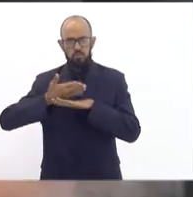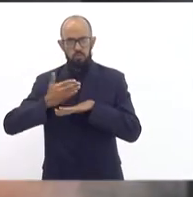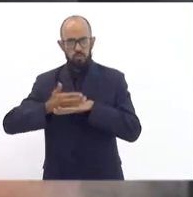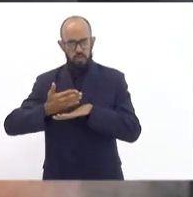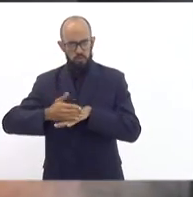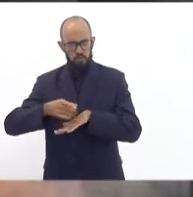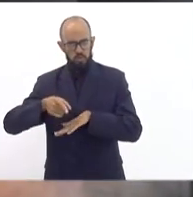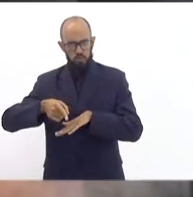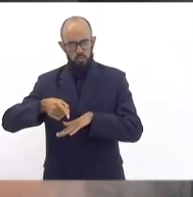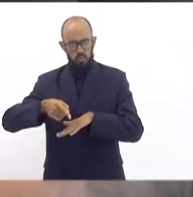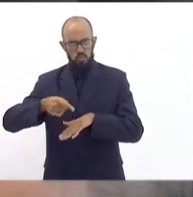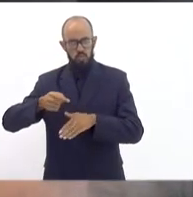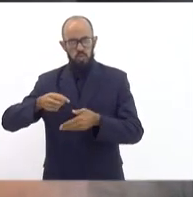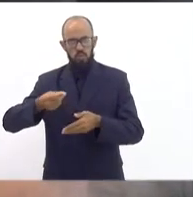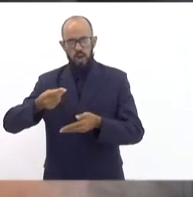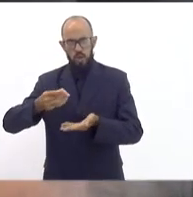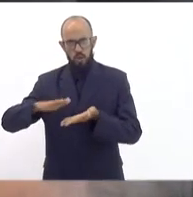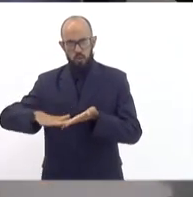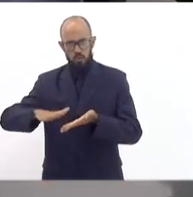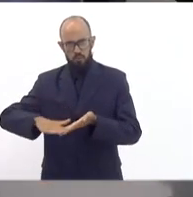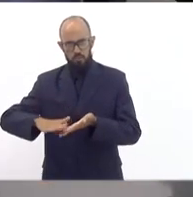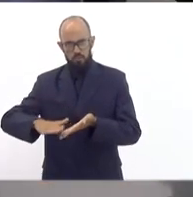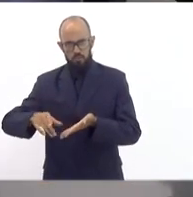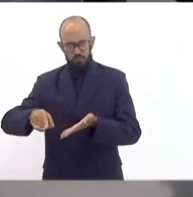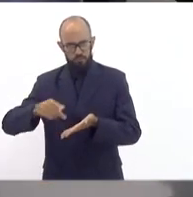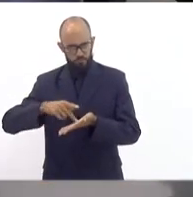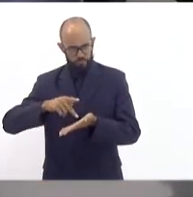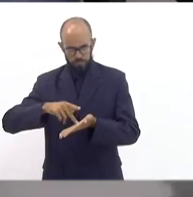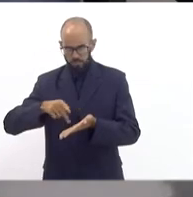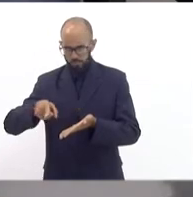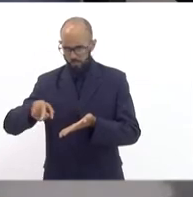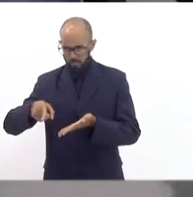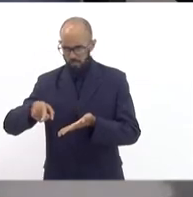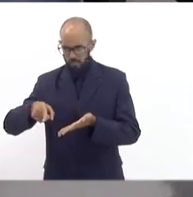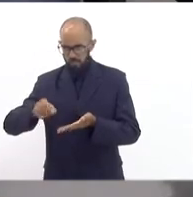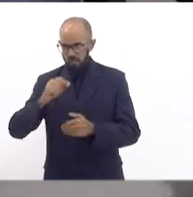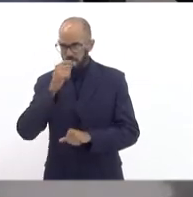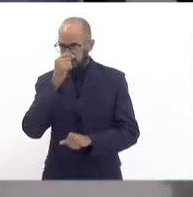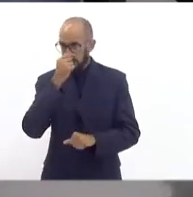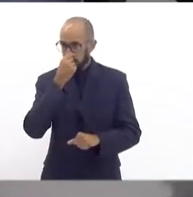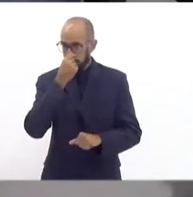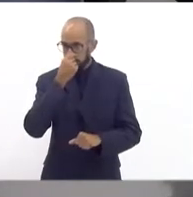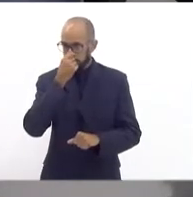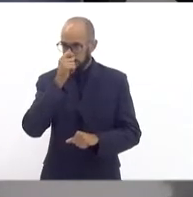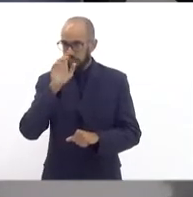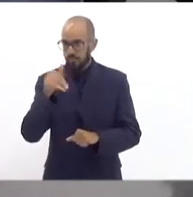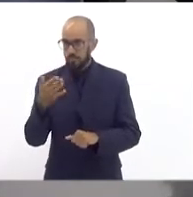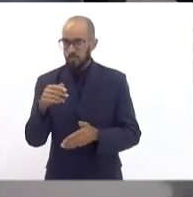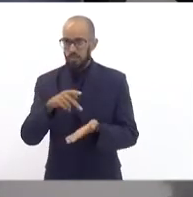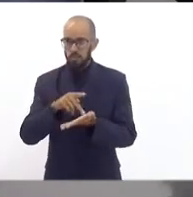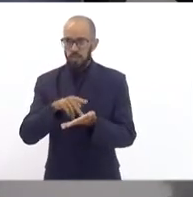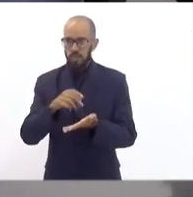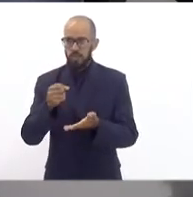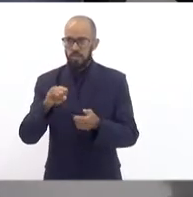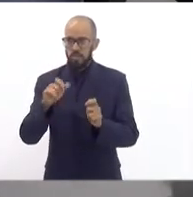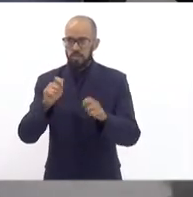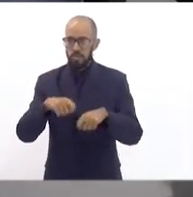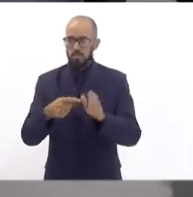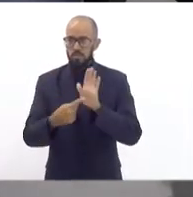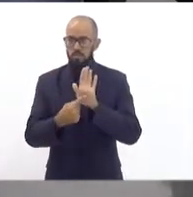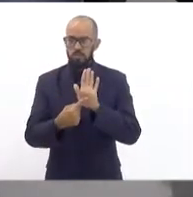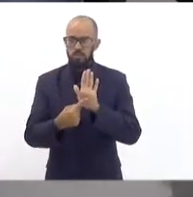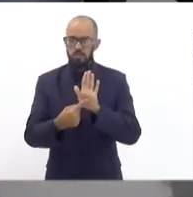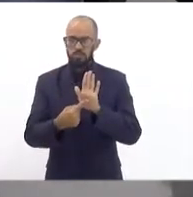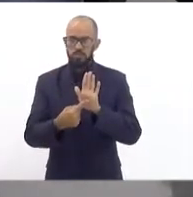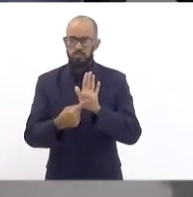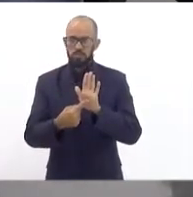aos custos operacionais, não é isso? Na verdade, se eu puder até mostrar aqui para vocês, eu acho que é fácil. Não é porque eu queria perguntar,